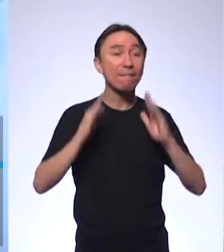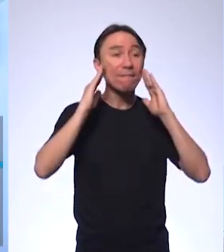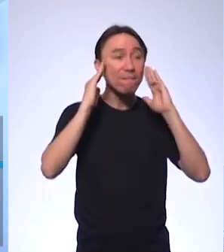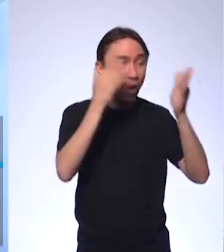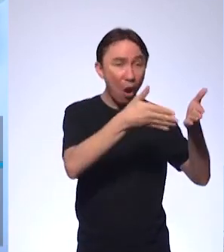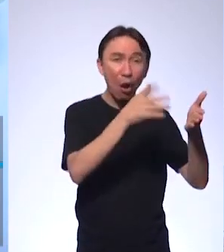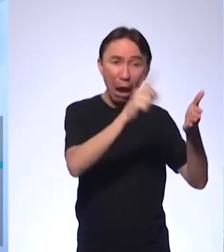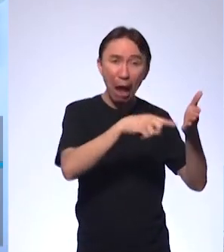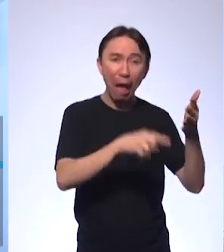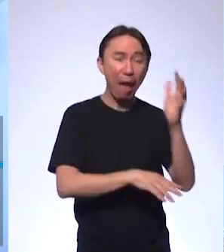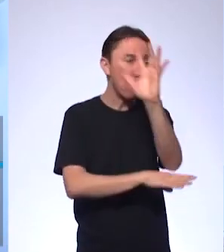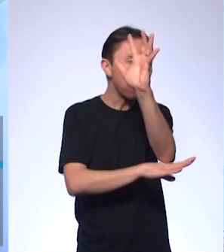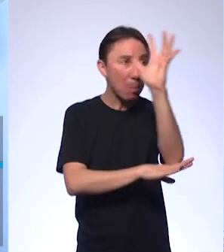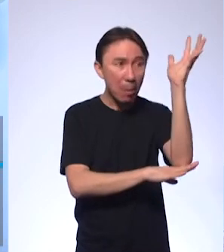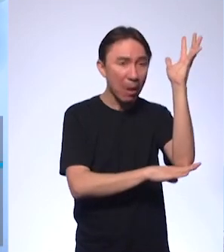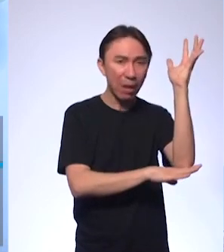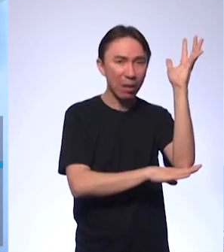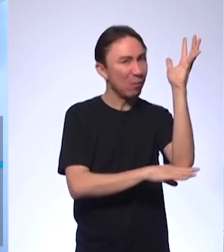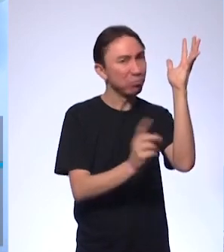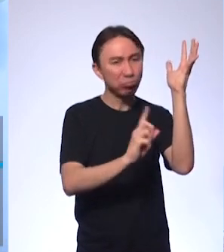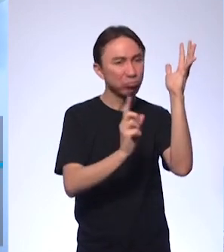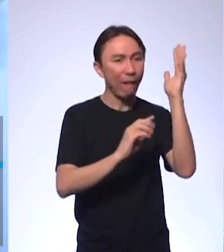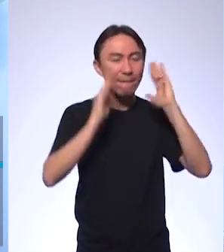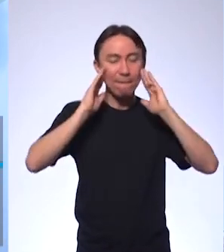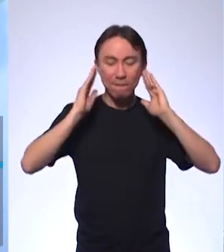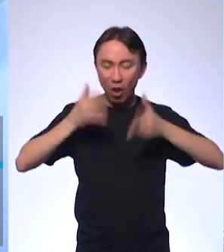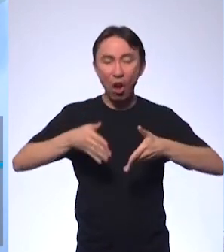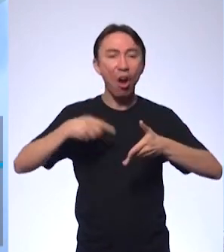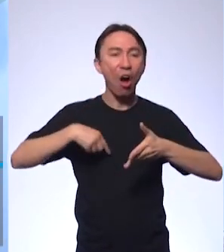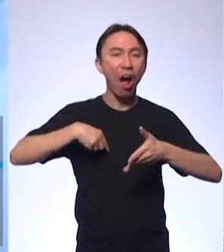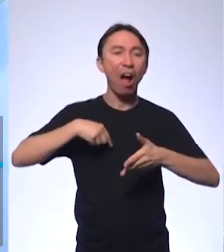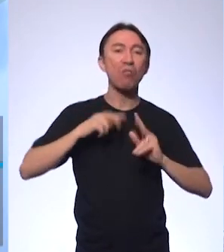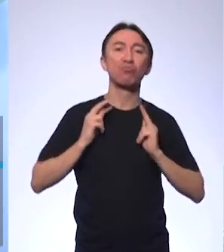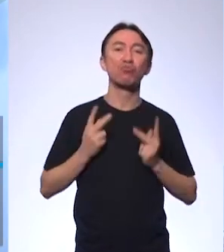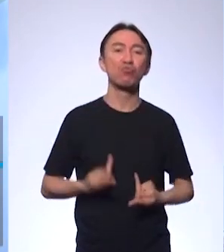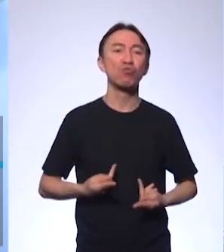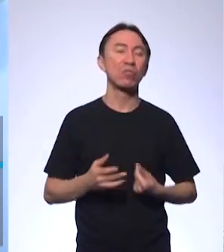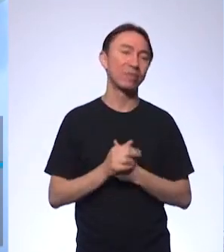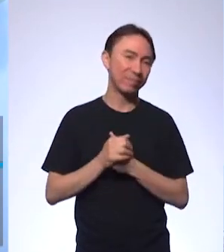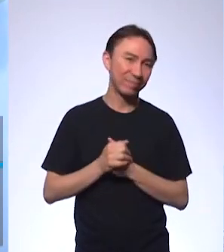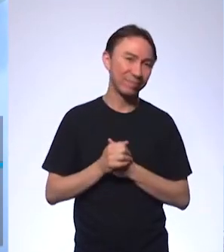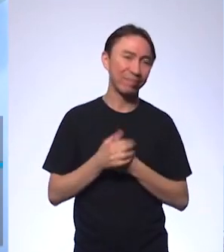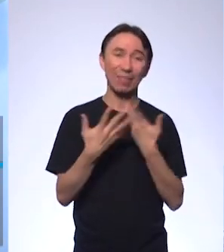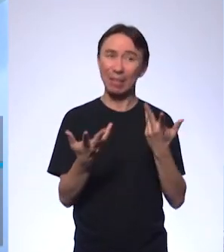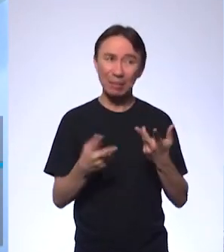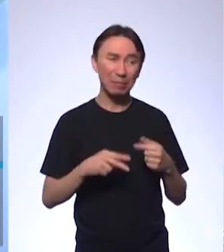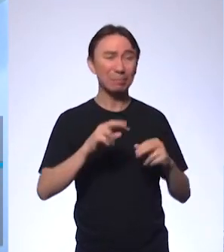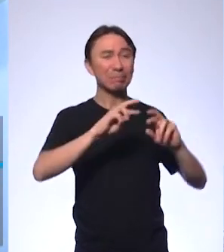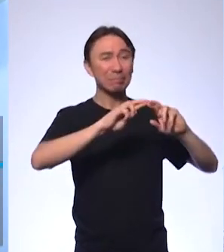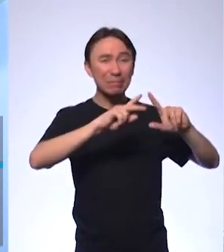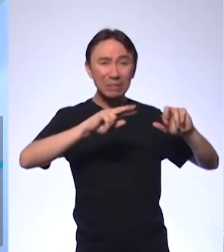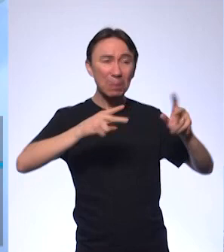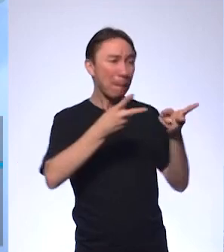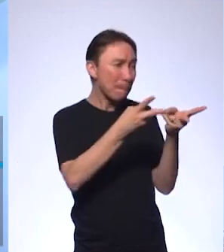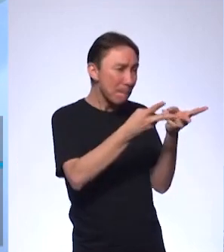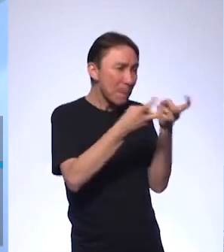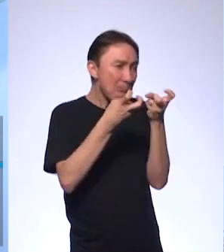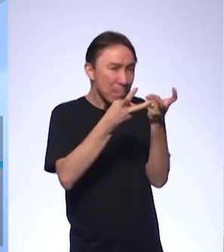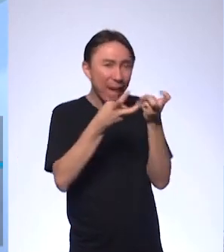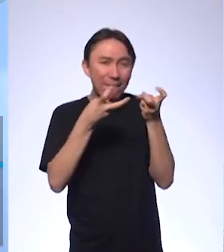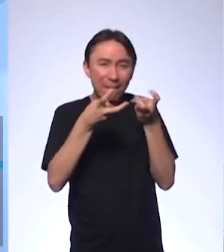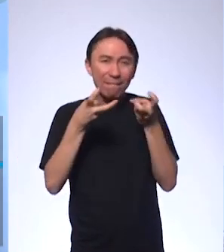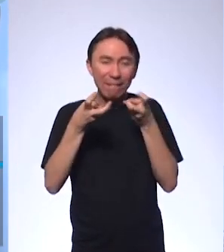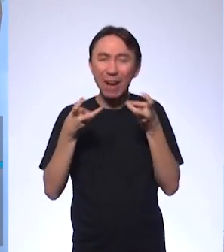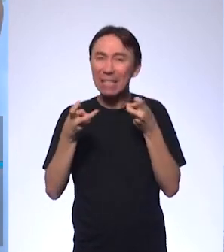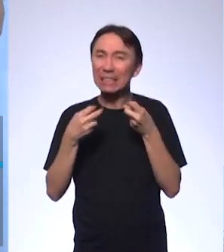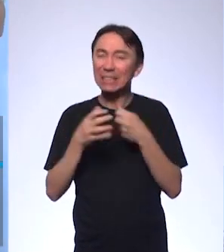natureza está ali para servi-lo. Né? E, a partir disso, esses recursos são utilizados e é isso que acontece. Né? Então,